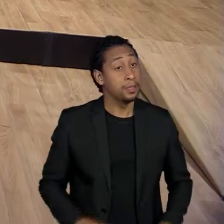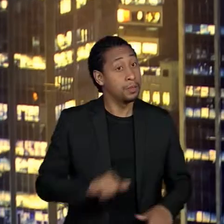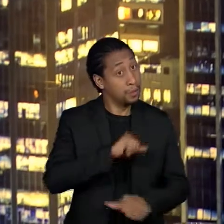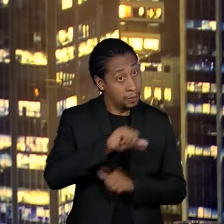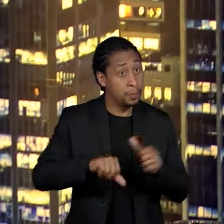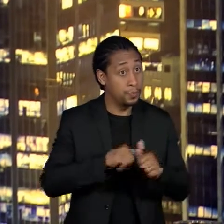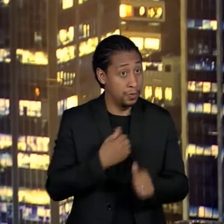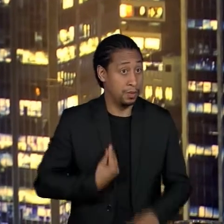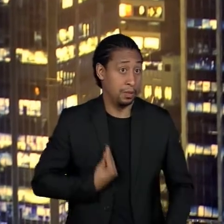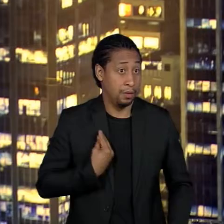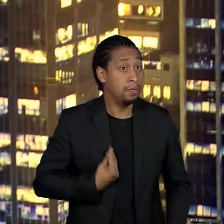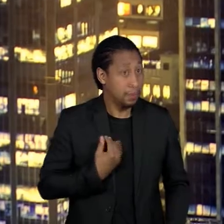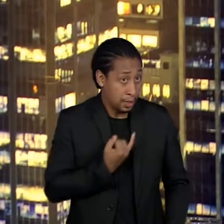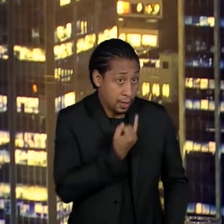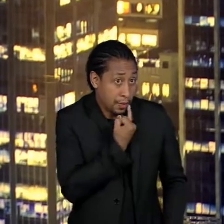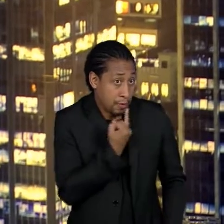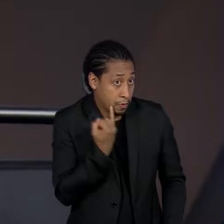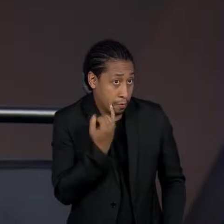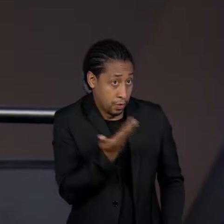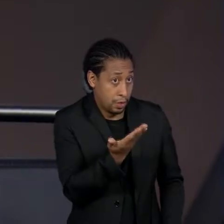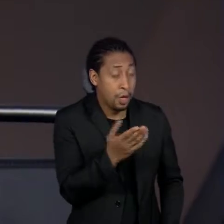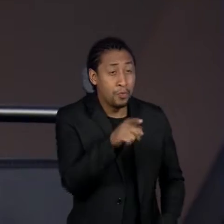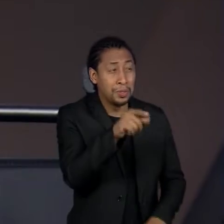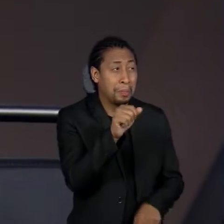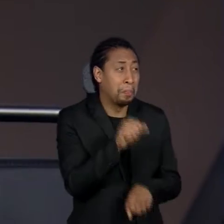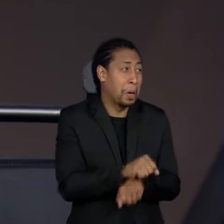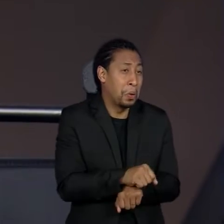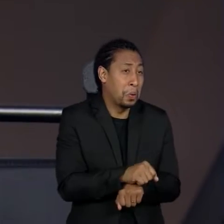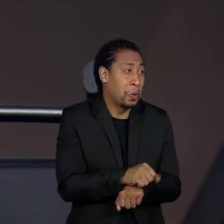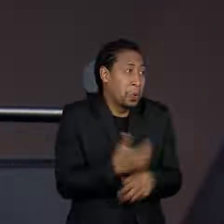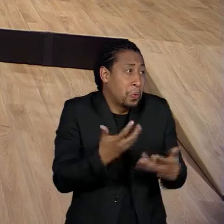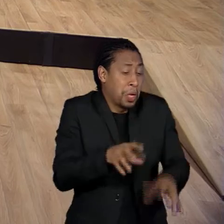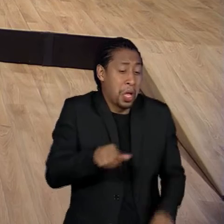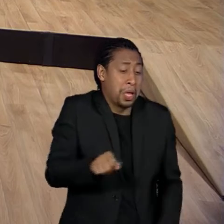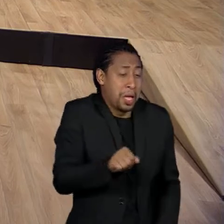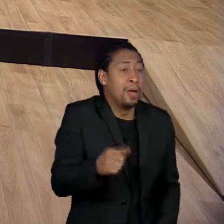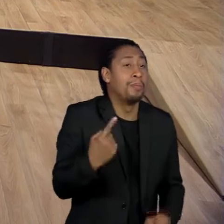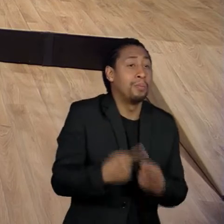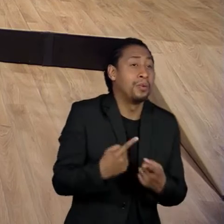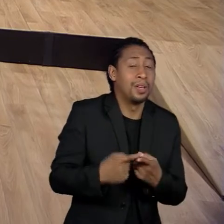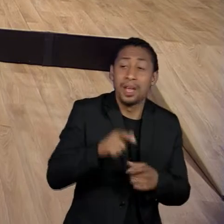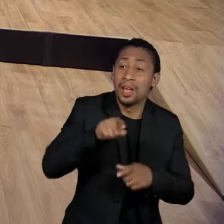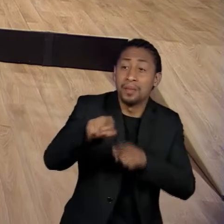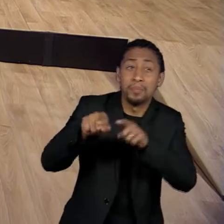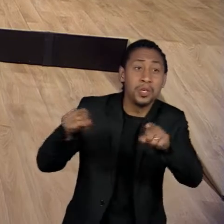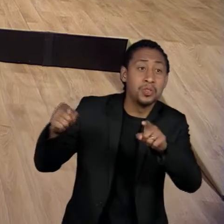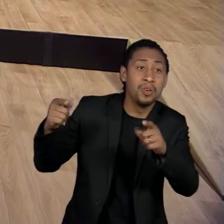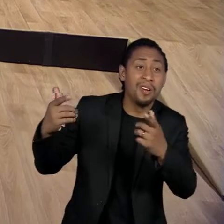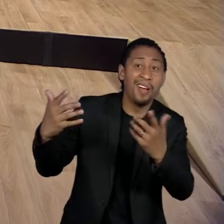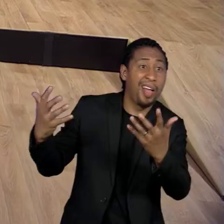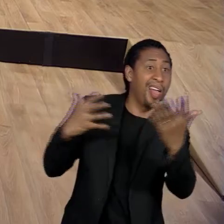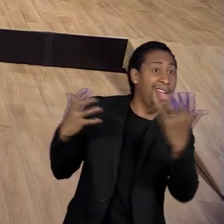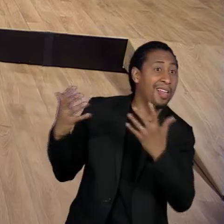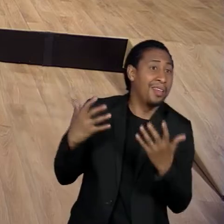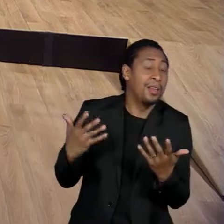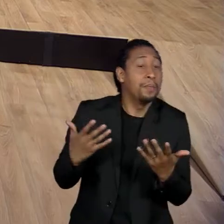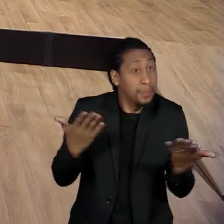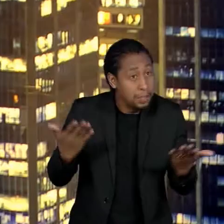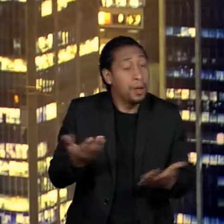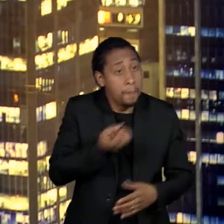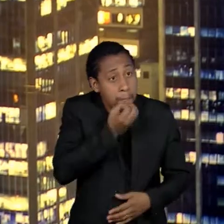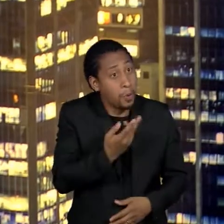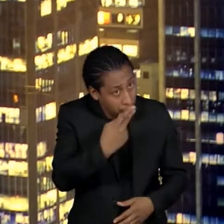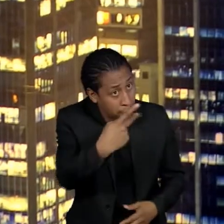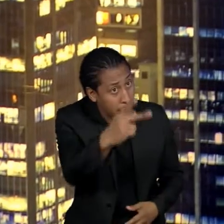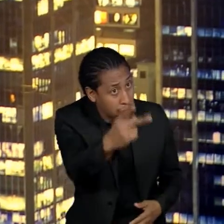Porque você deixou de usar pelos outros e não por você, porque aquilo era melhor para você. Então, isso podia justamente, como